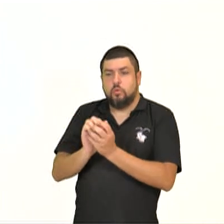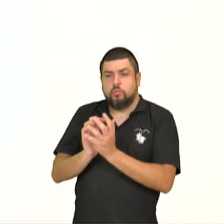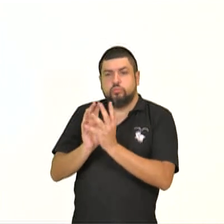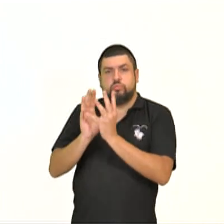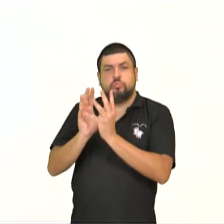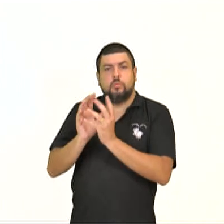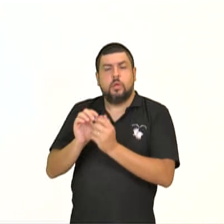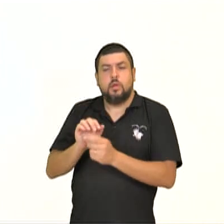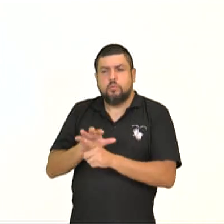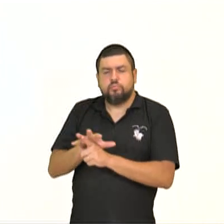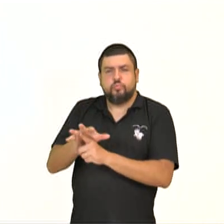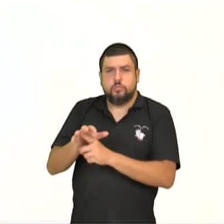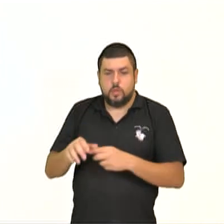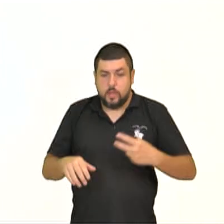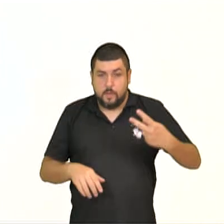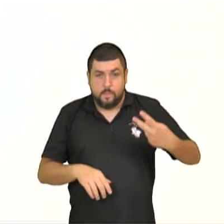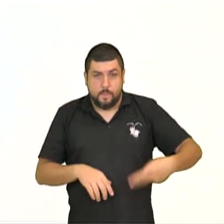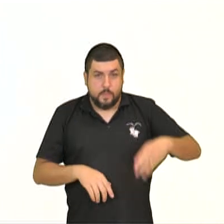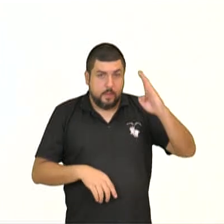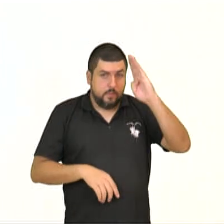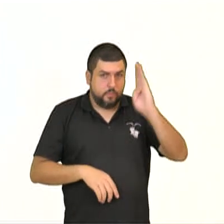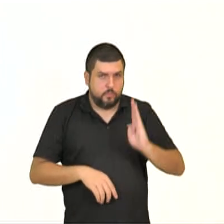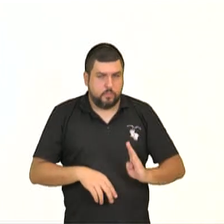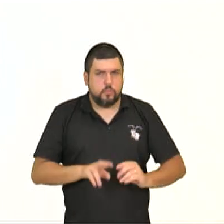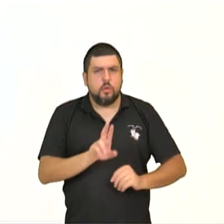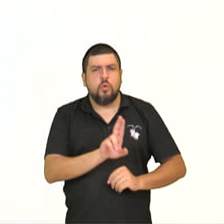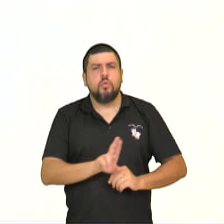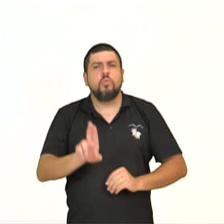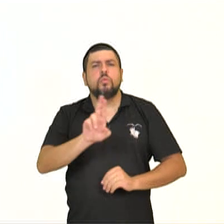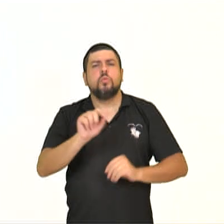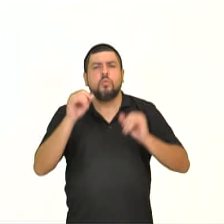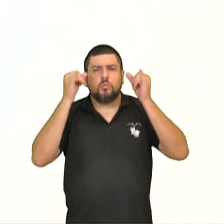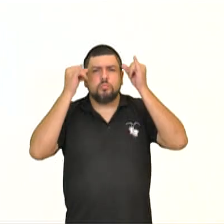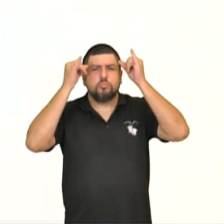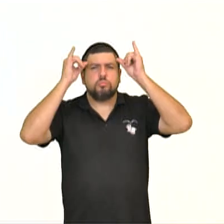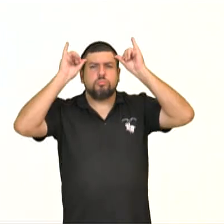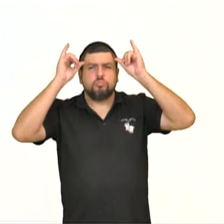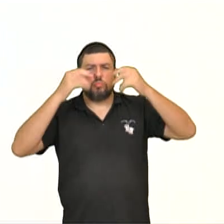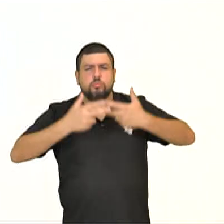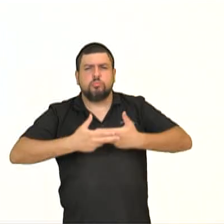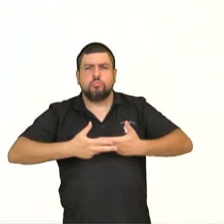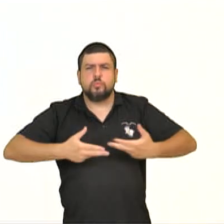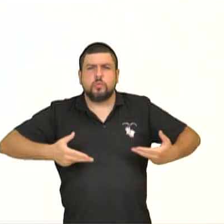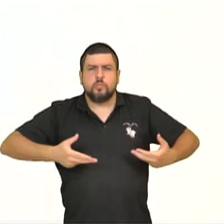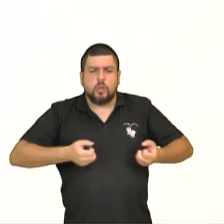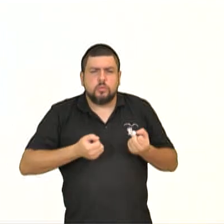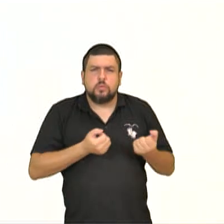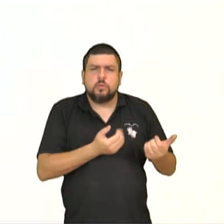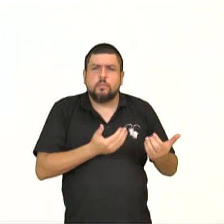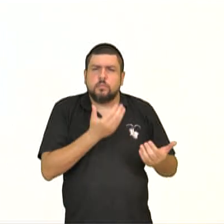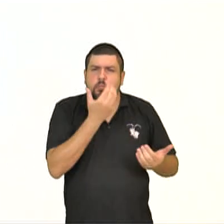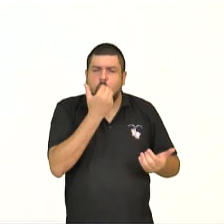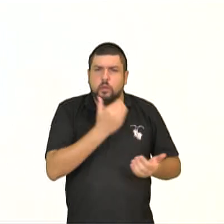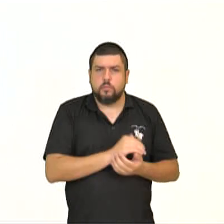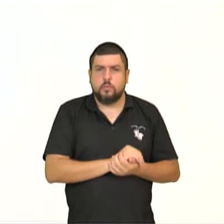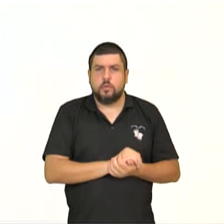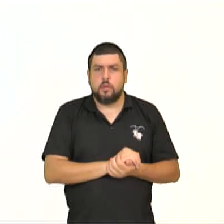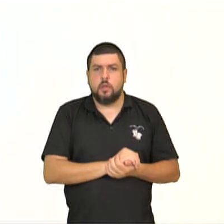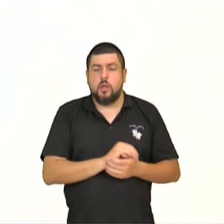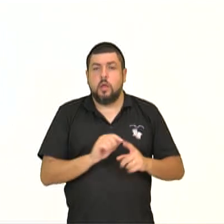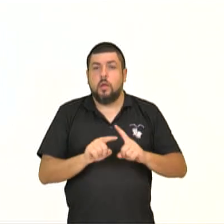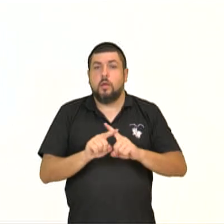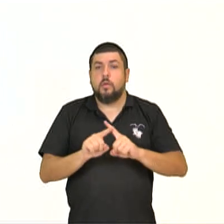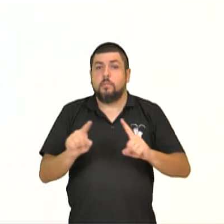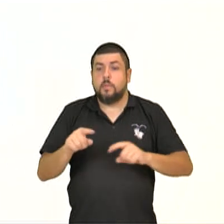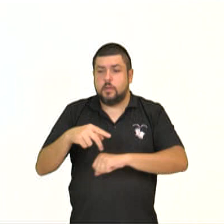utilizado para a alimentação de animais no Brasil, o sorgo em vários países da África Austral, que é o caso